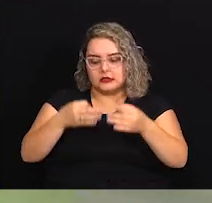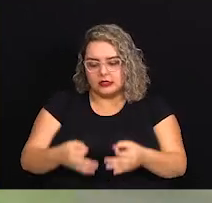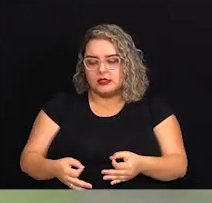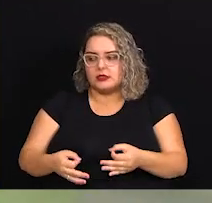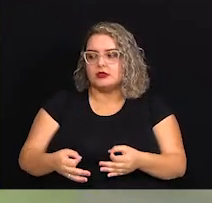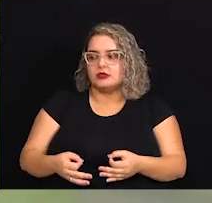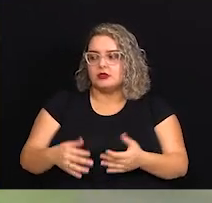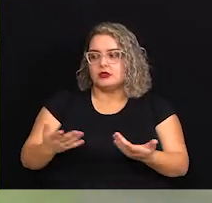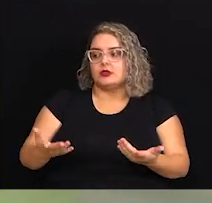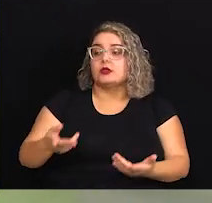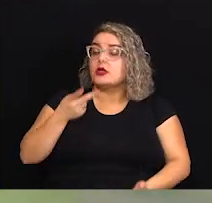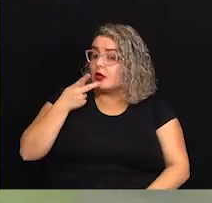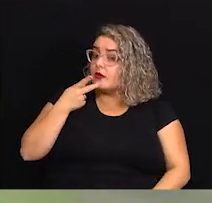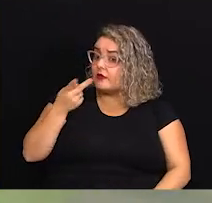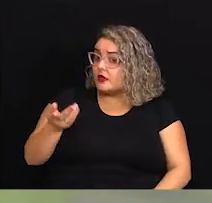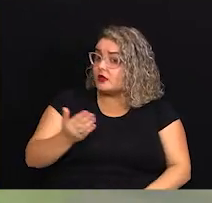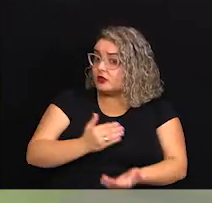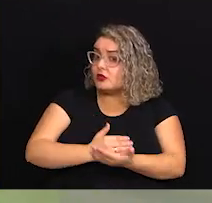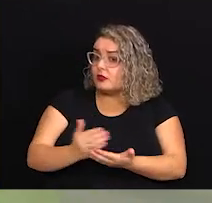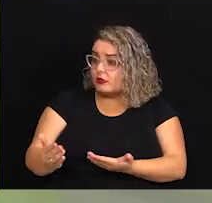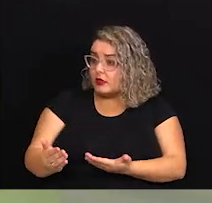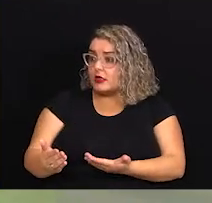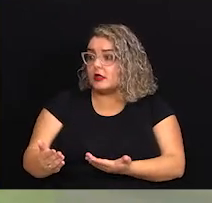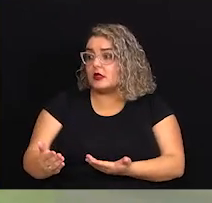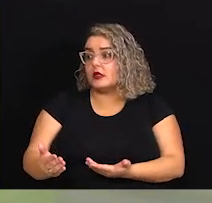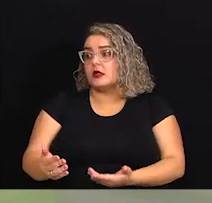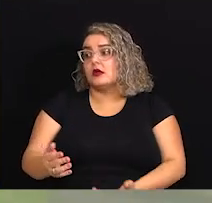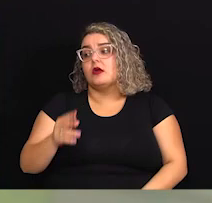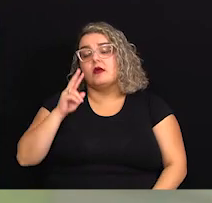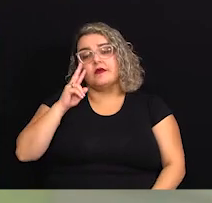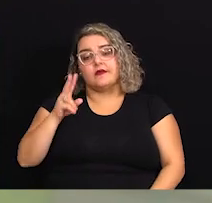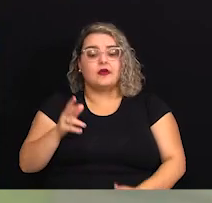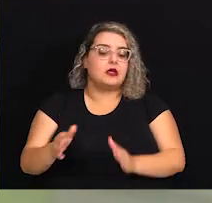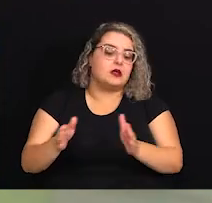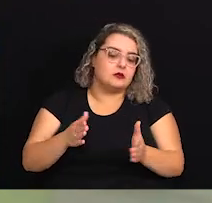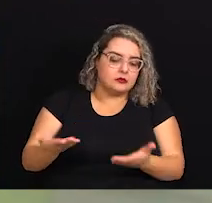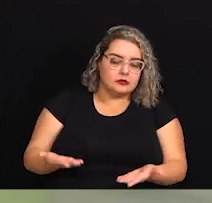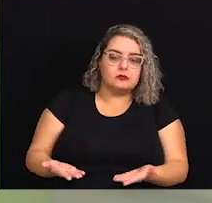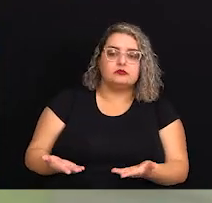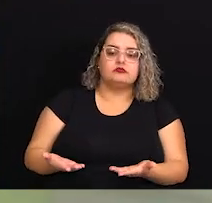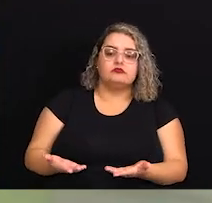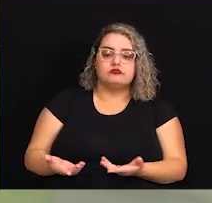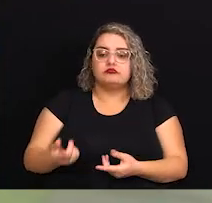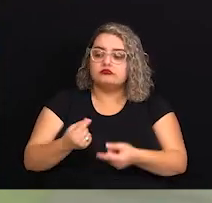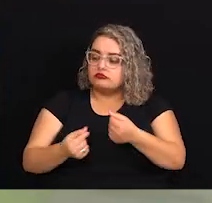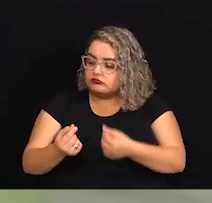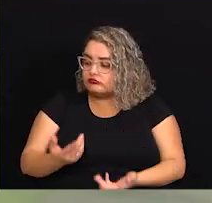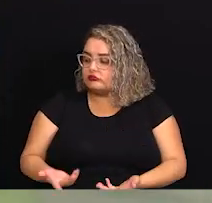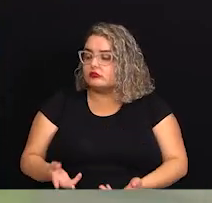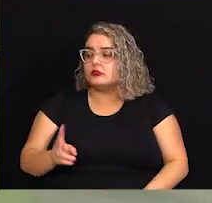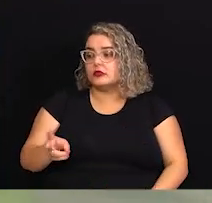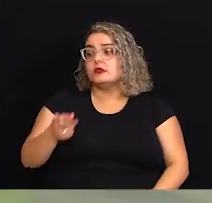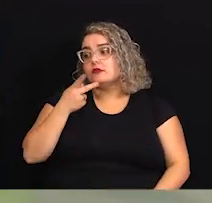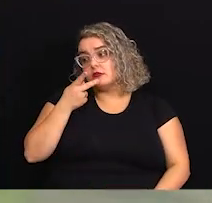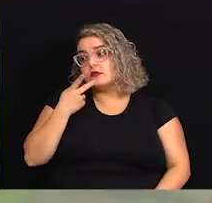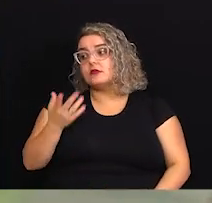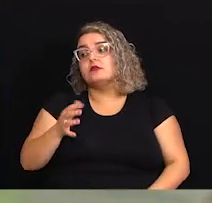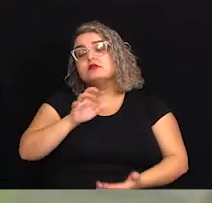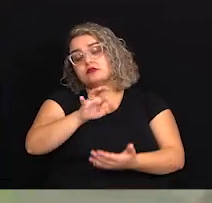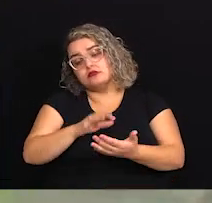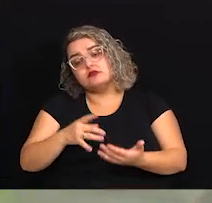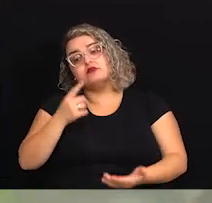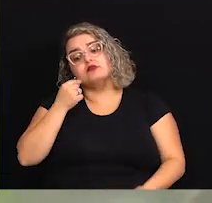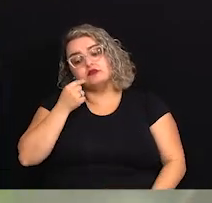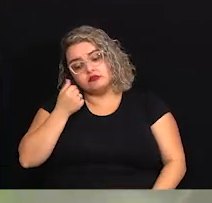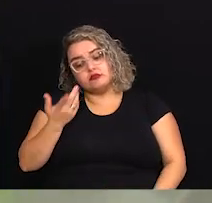os pagamentos. Que é aquilo que você estava falando no começo, sobre ver a sua situação, a sua organização financeira, que é o que a gente sempre fala aqui, né? No Na Ponta